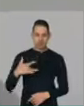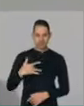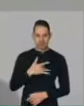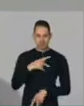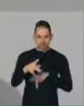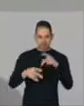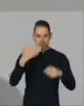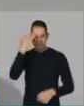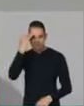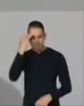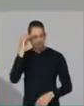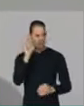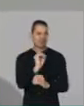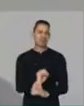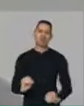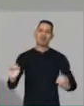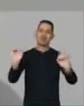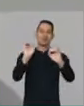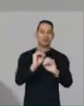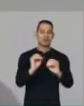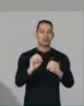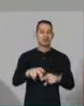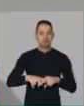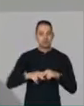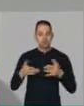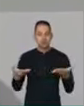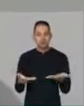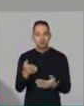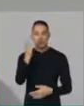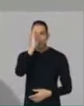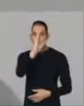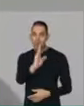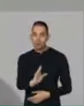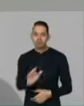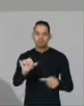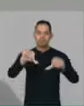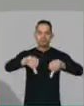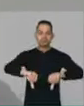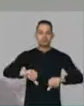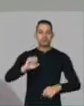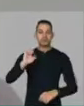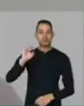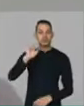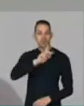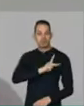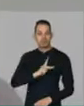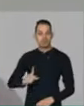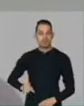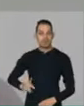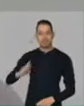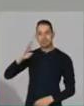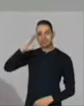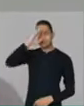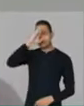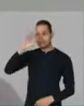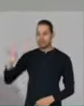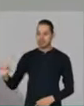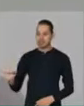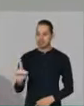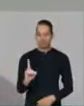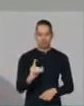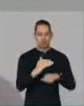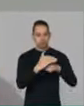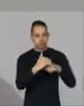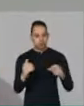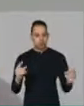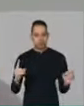a situação em que nós estamos hoje. O presidente da República, através dele, que foi sua correia de transmissão, induziu a